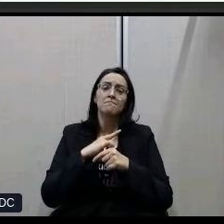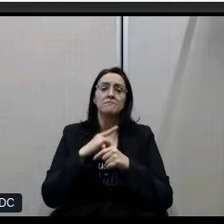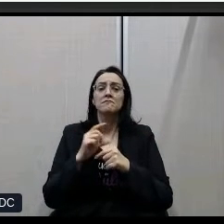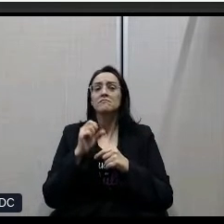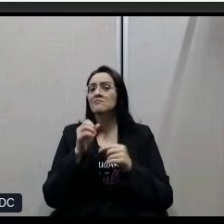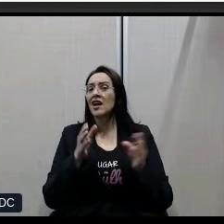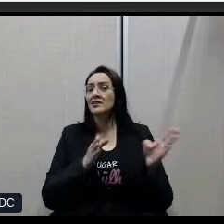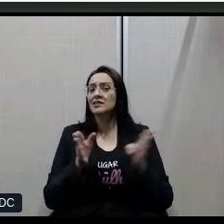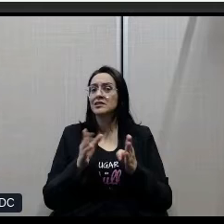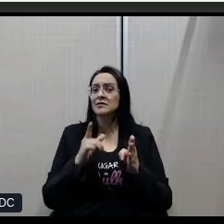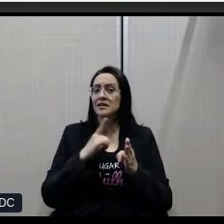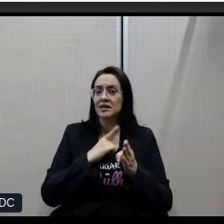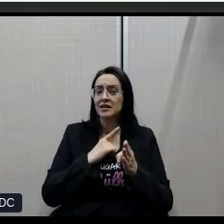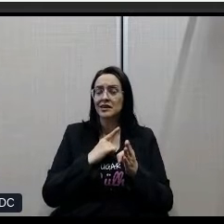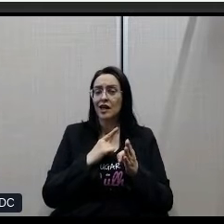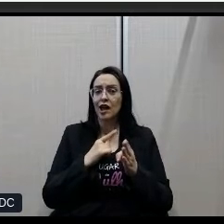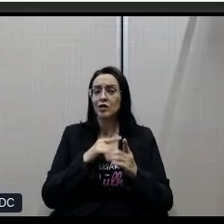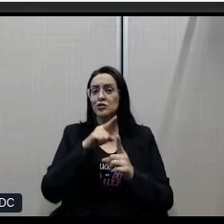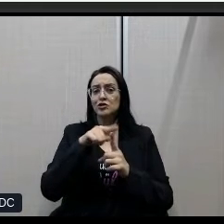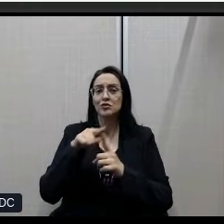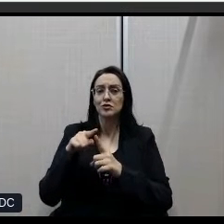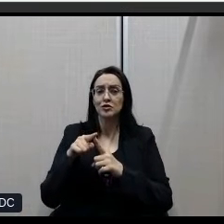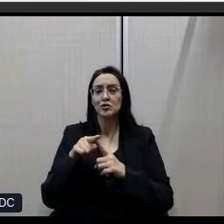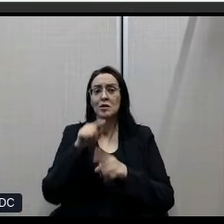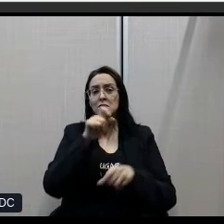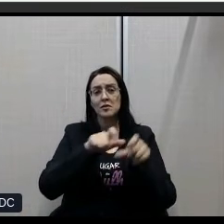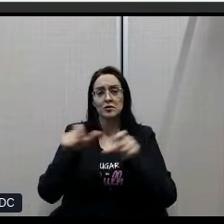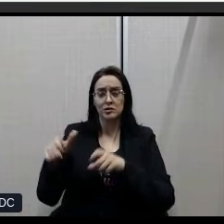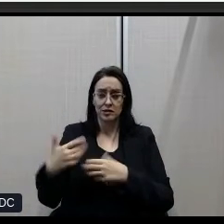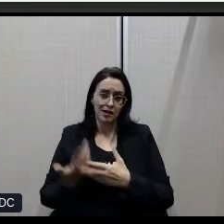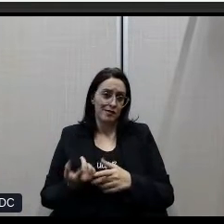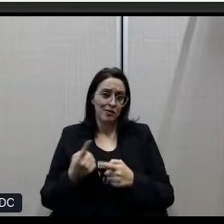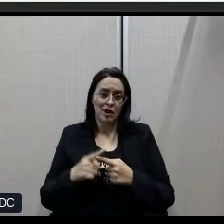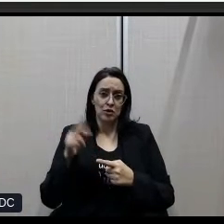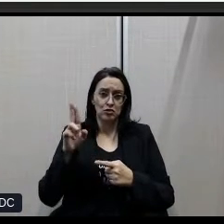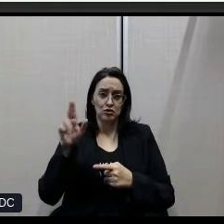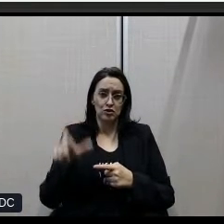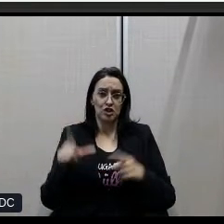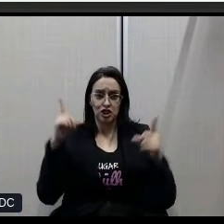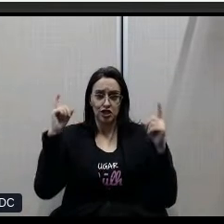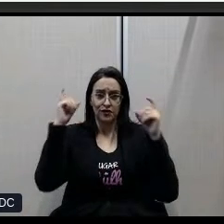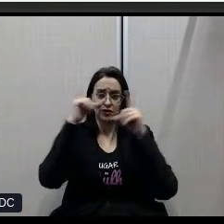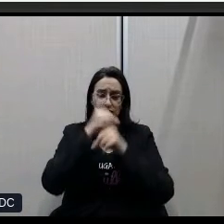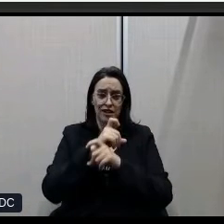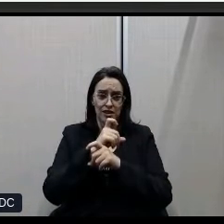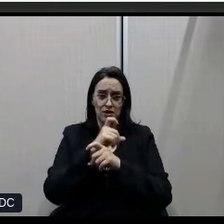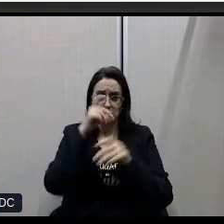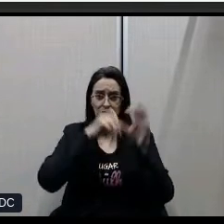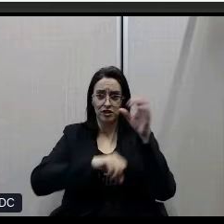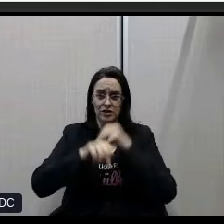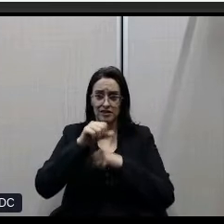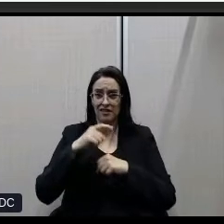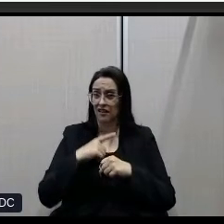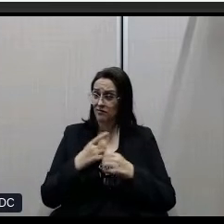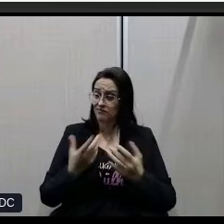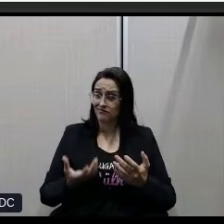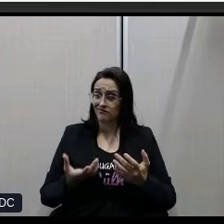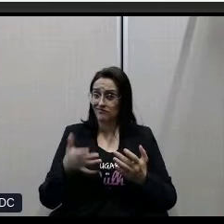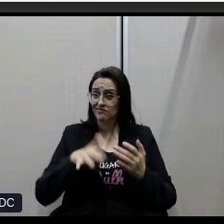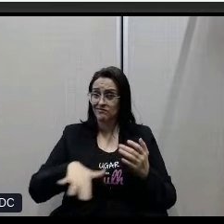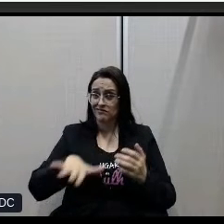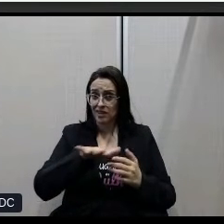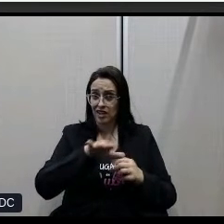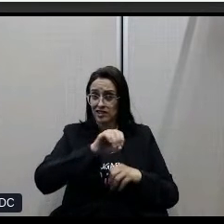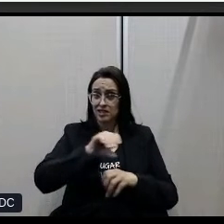são acessíveis para esse tipo de usuário, que é justamente um usuário que tem dificuldades no aprendizado, no campo do